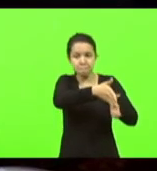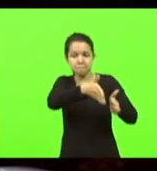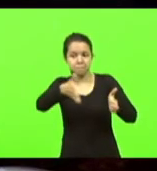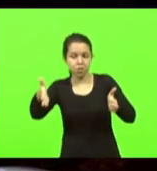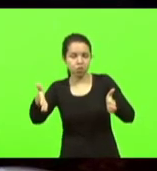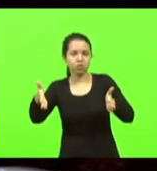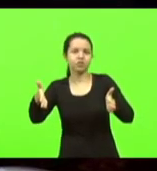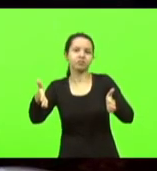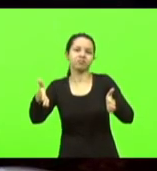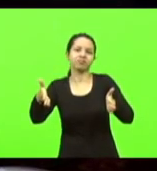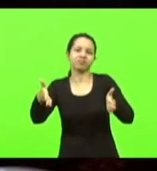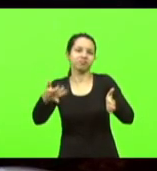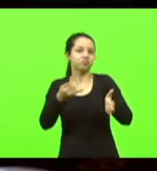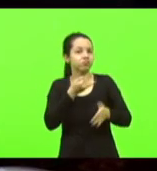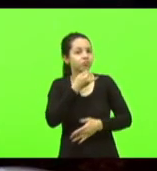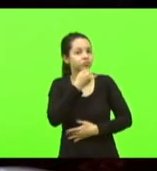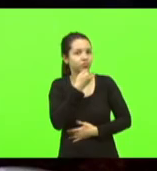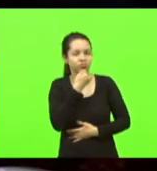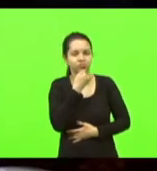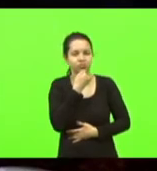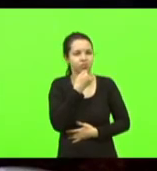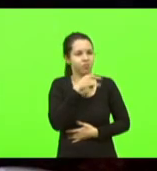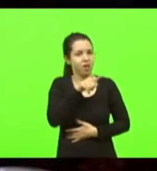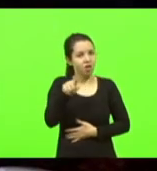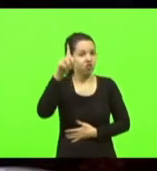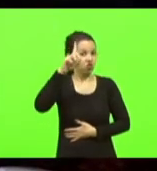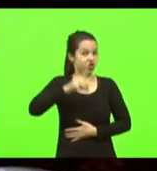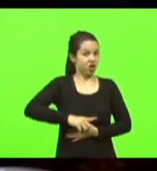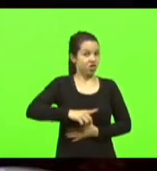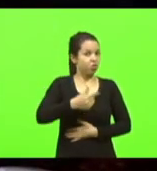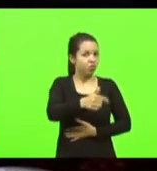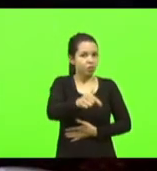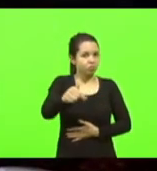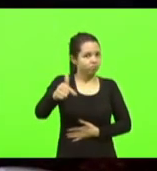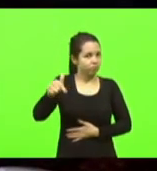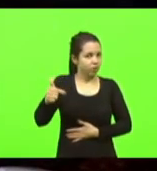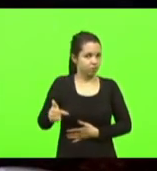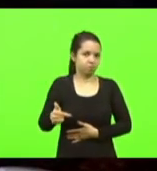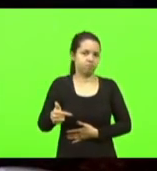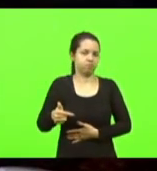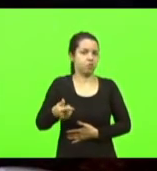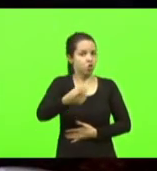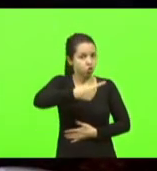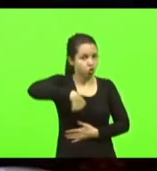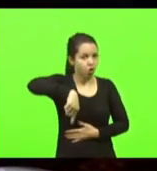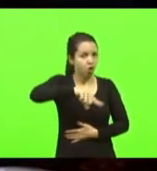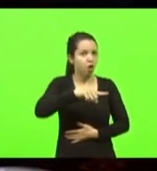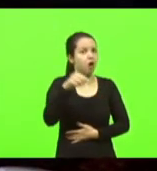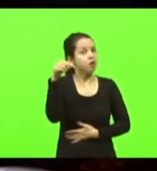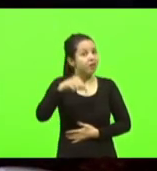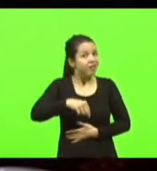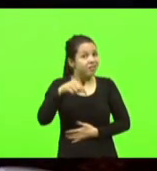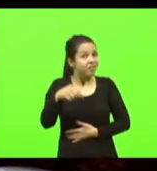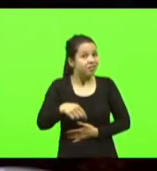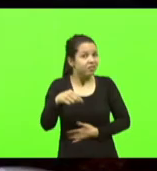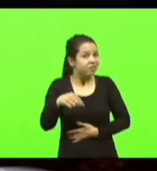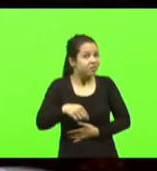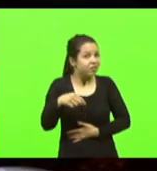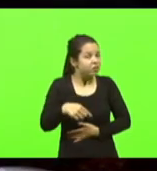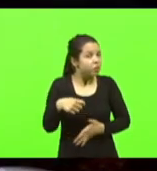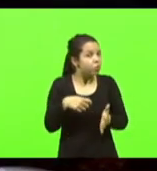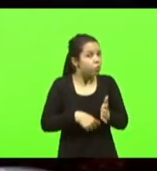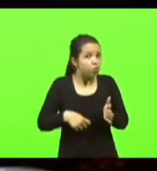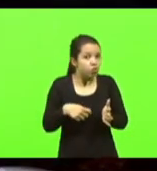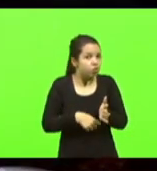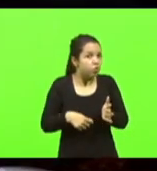infelizmente não tem esse direito que nós aqui buscamos